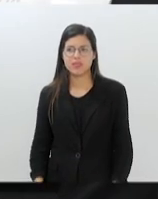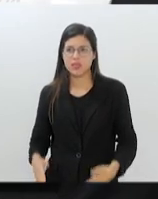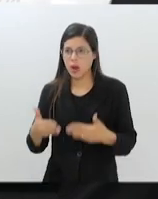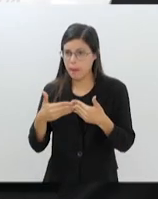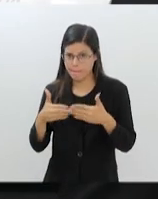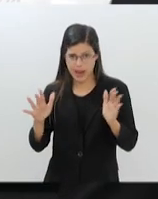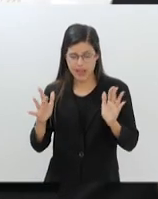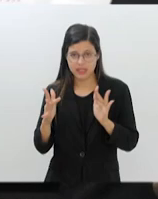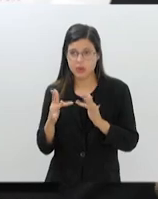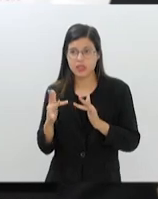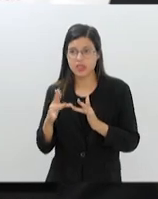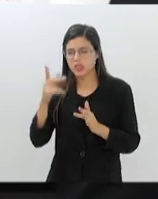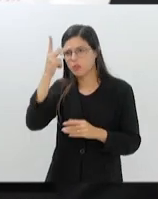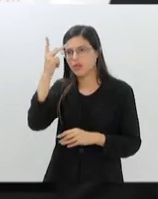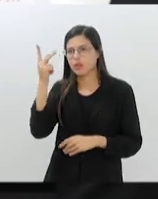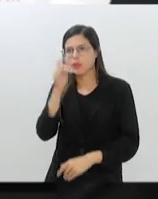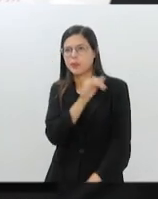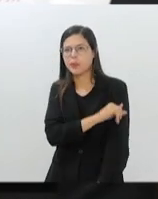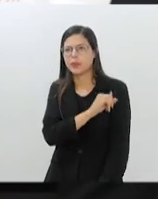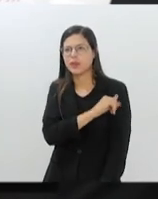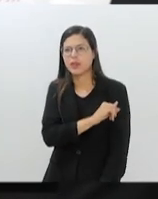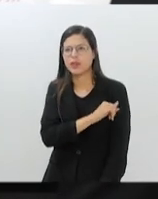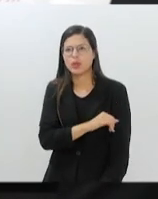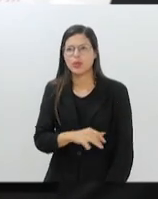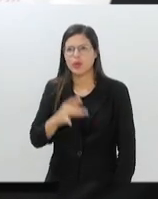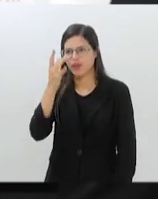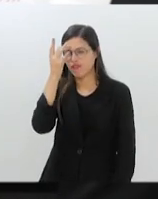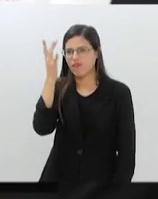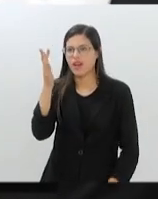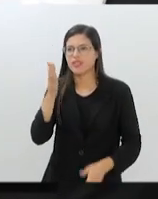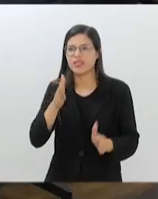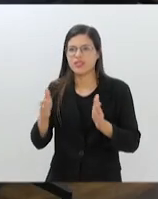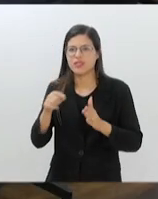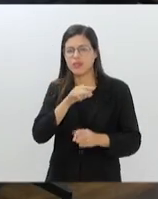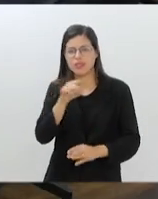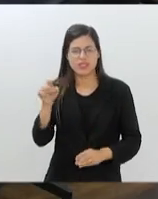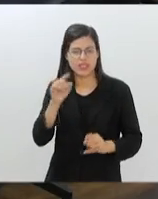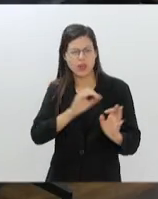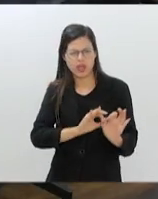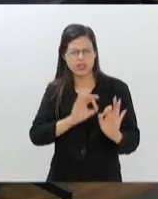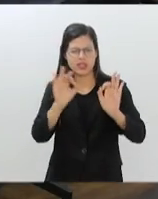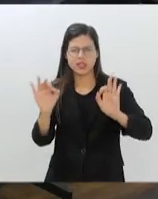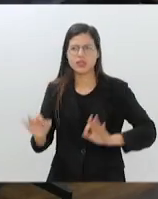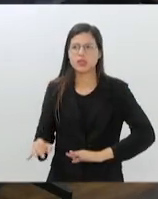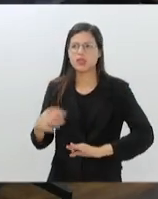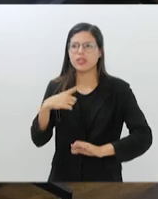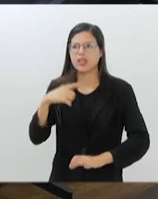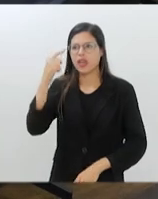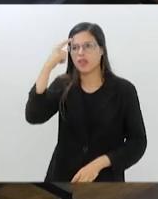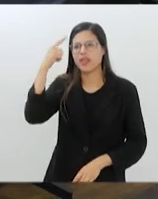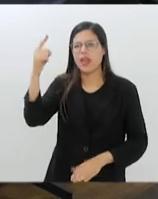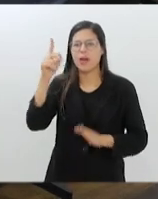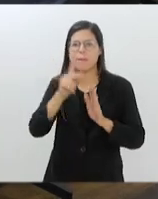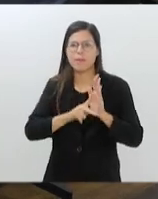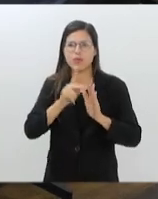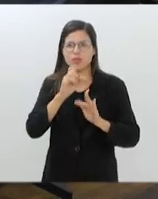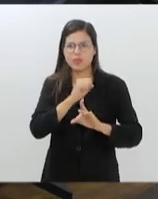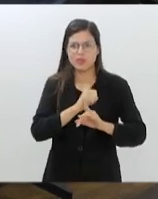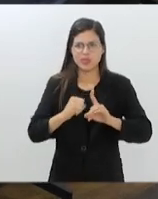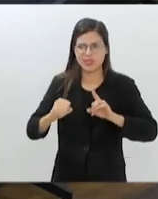assim as pessoas do Rio de Janeiro fail acesso você cidadão do Rio de Janeiro que nos ouve que tem a ideia de algum projeto social algum